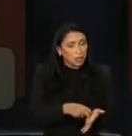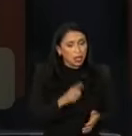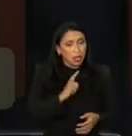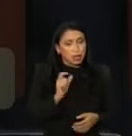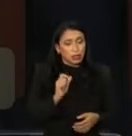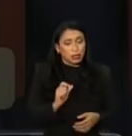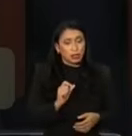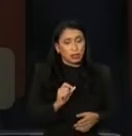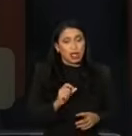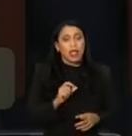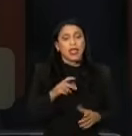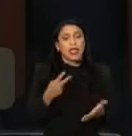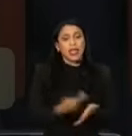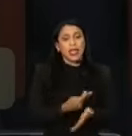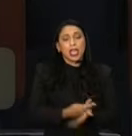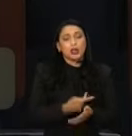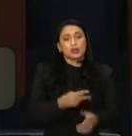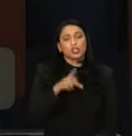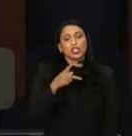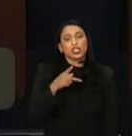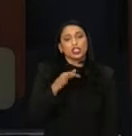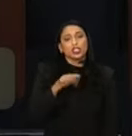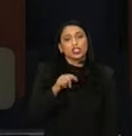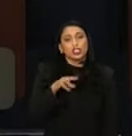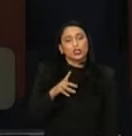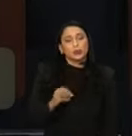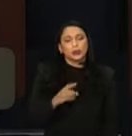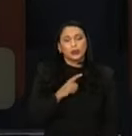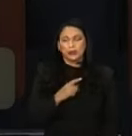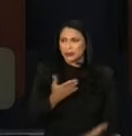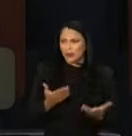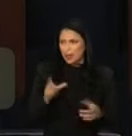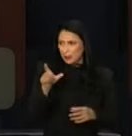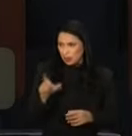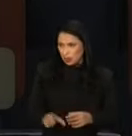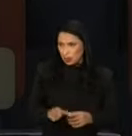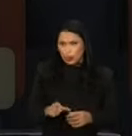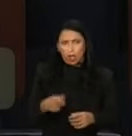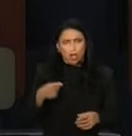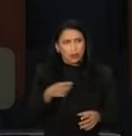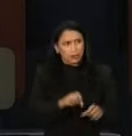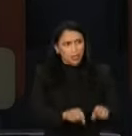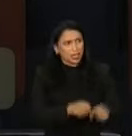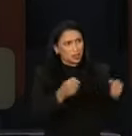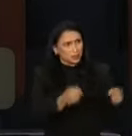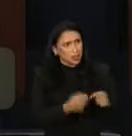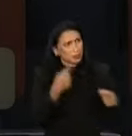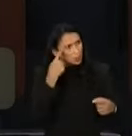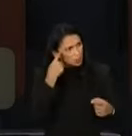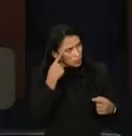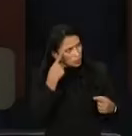Erro de tipo. Será que alguém que danificou o patrimônio público acreditava que sua conduta era